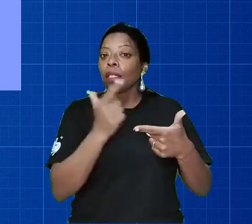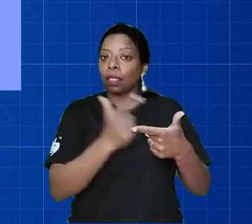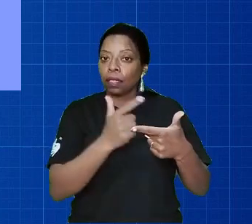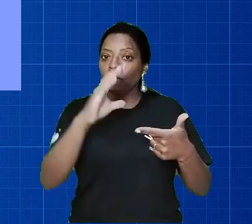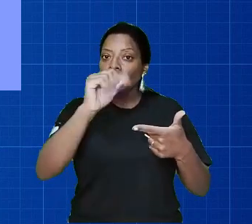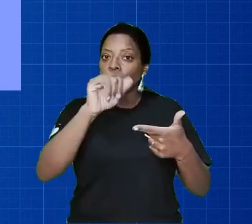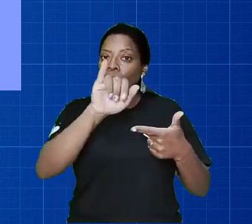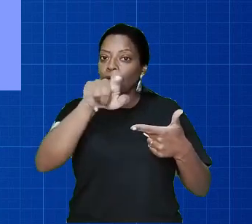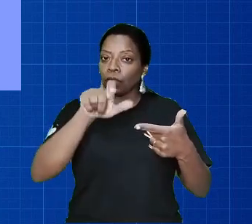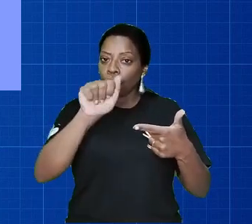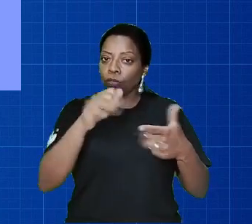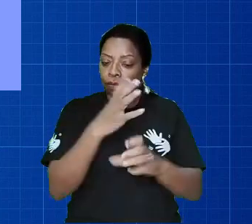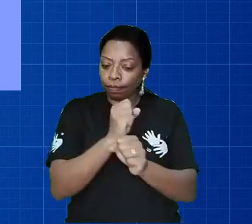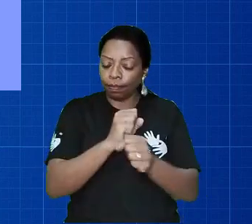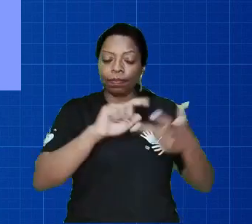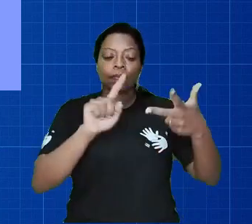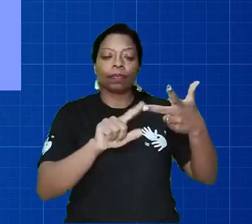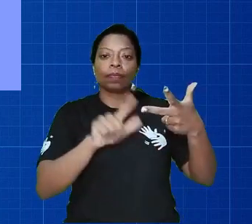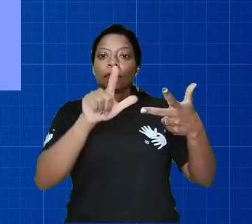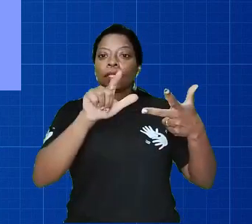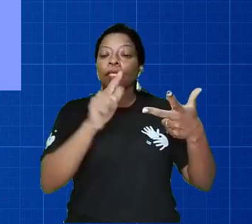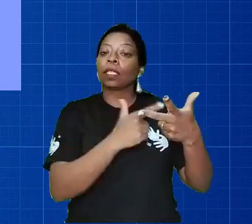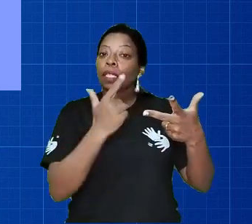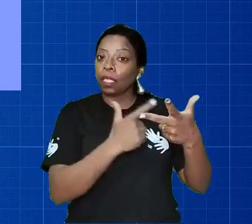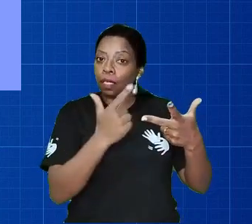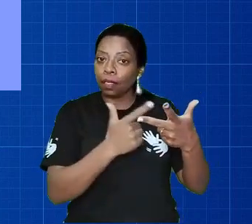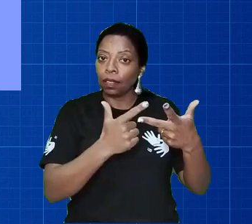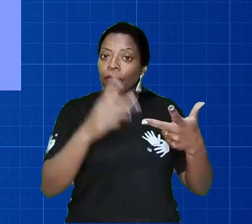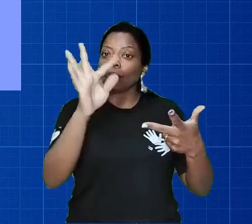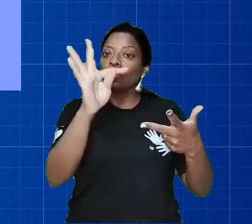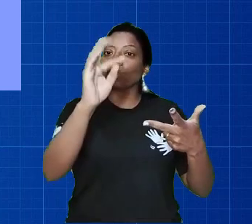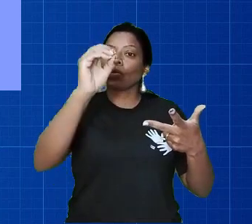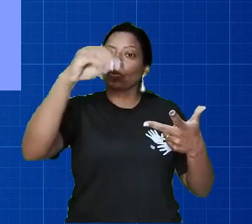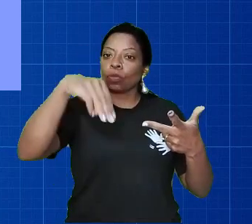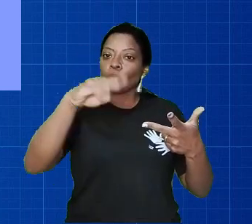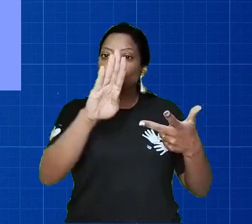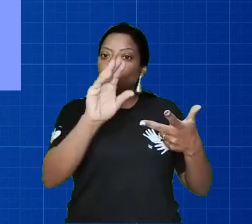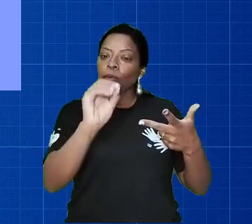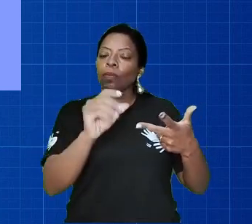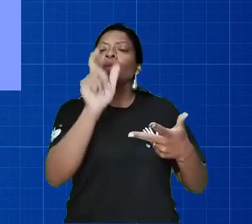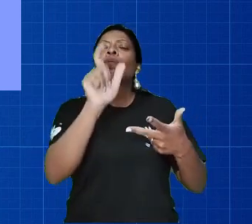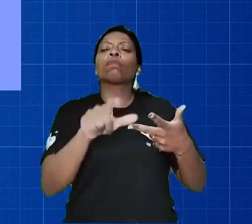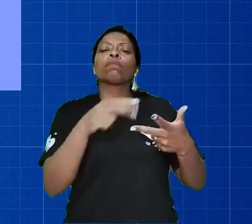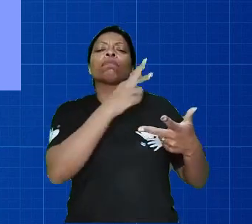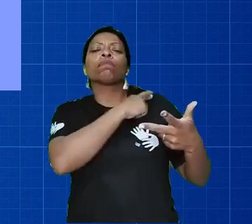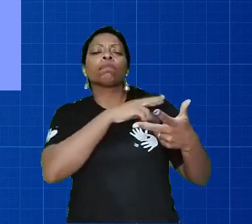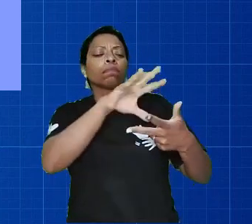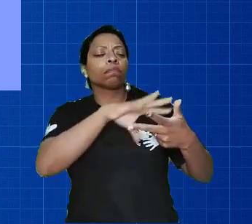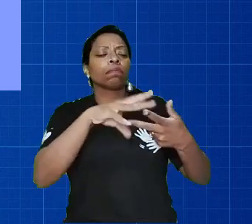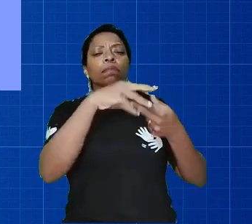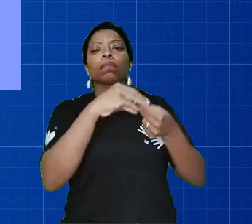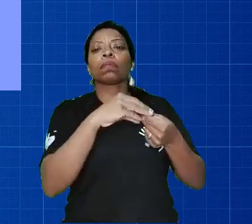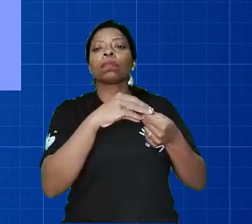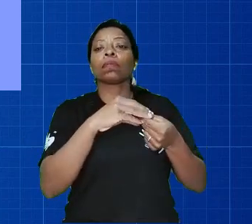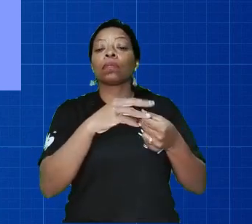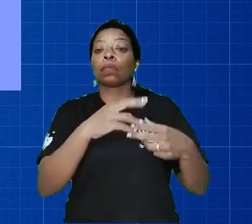são de responsabilidade do assessor técnico, da guarda desses documentos. O livro